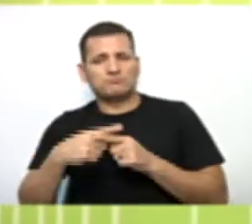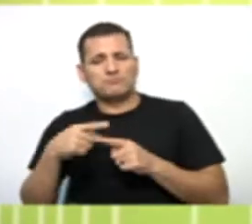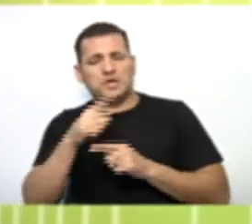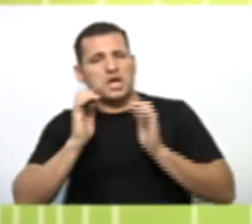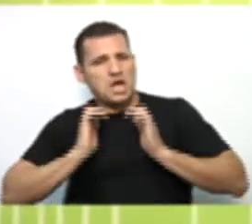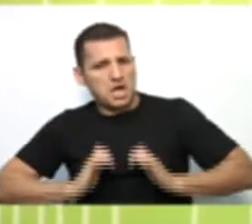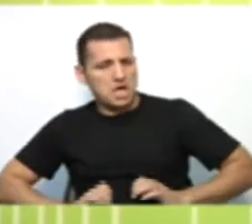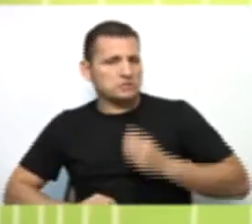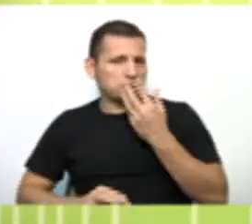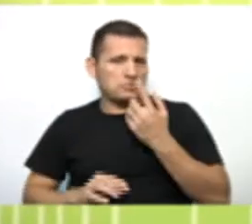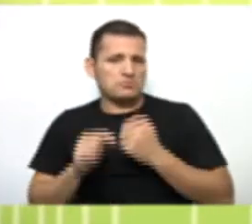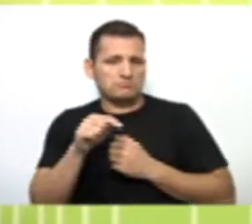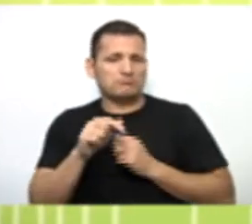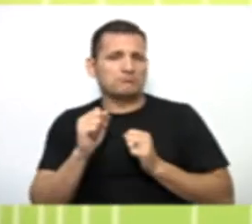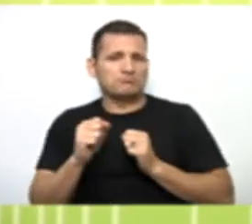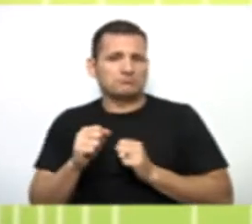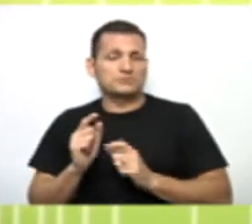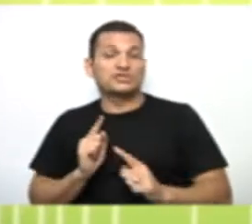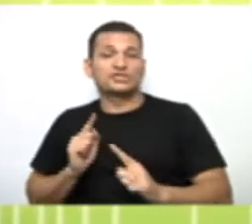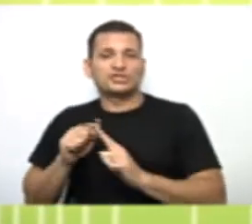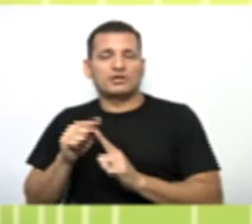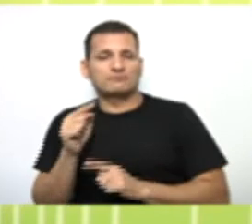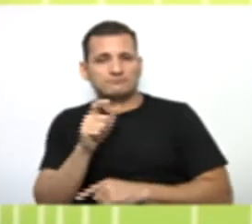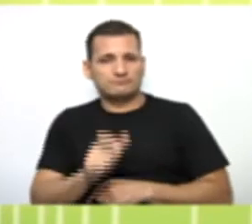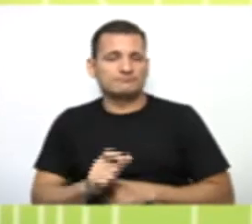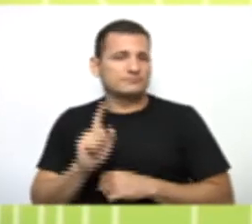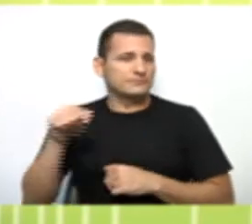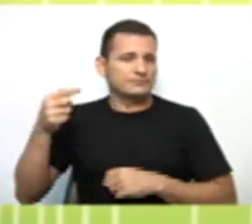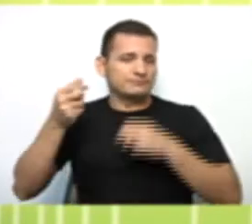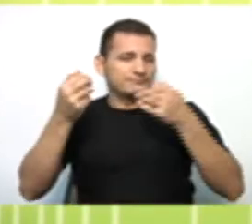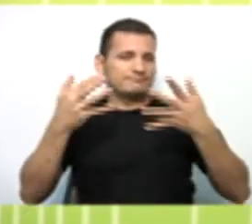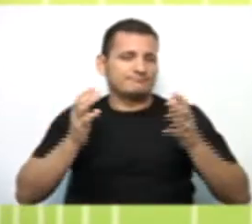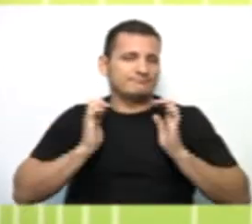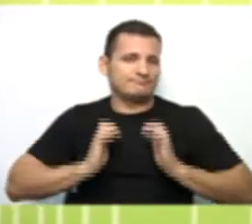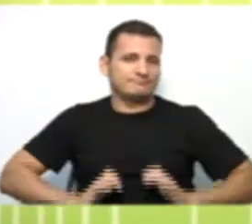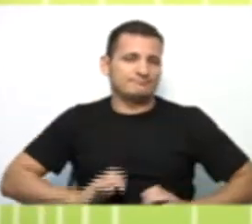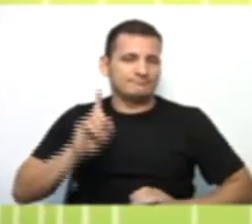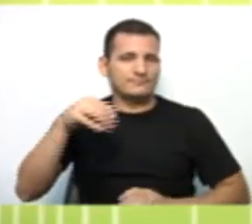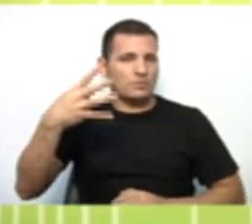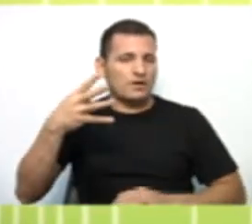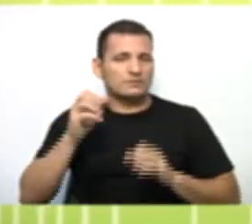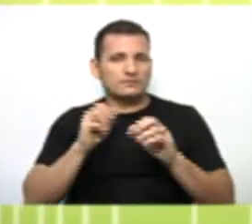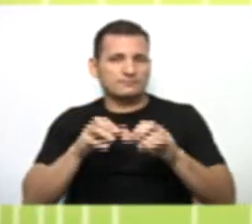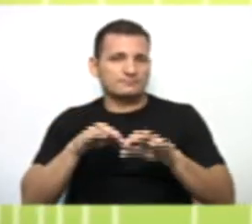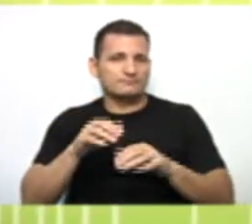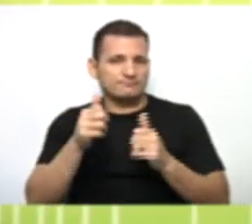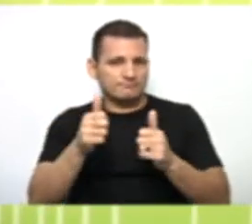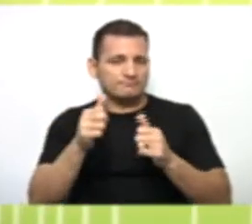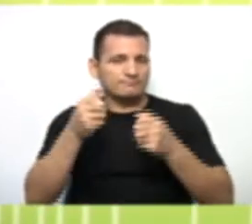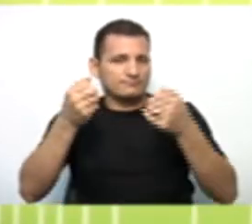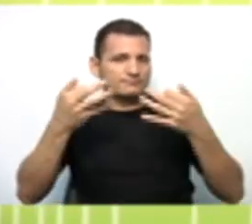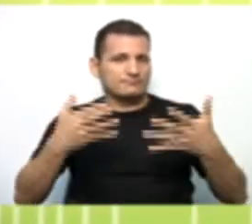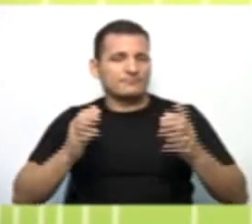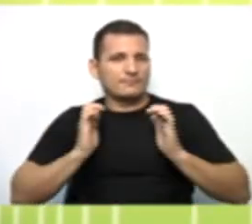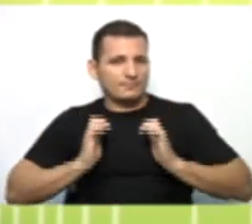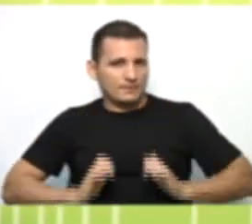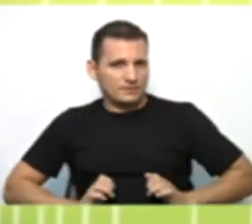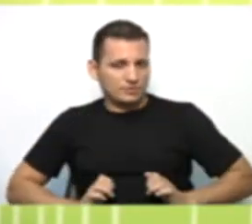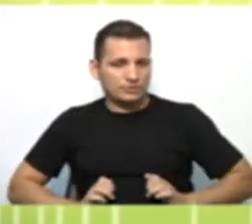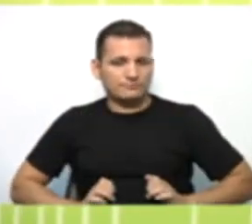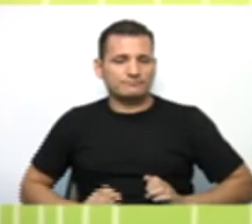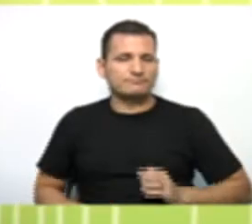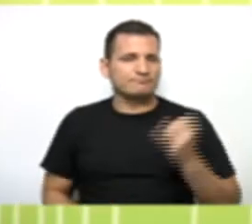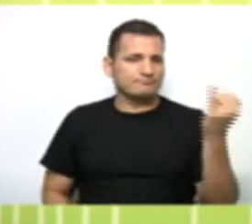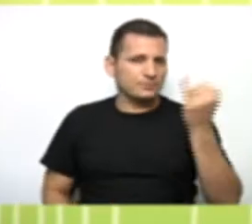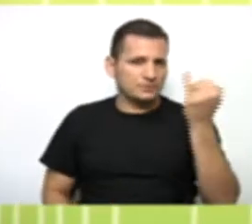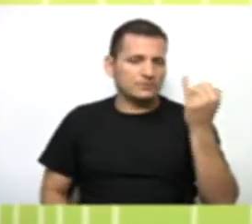isso, hein? Nós vamos ter uma aula só sobre ética. Se eu não me engano, é a 4ª aula, tá? Finalzinho da 4ª aula, vamos falar sobre ética,